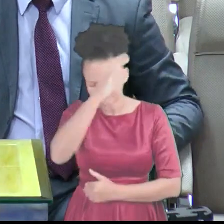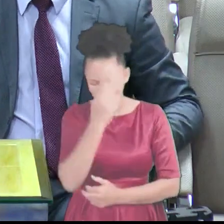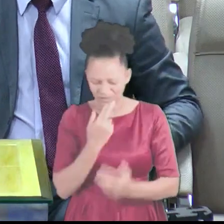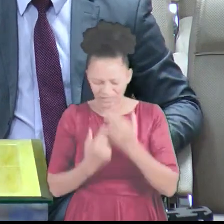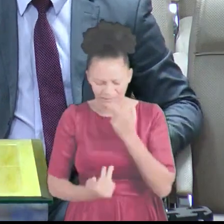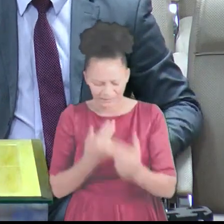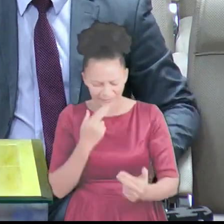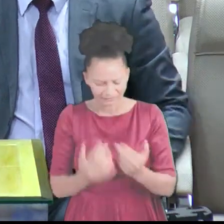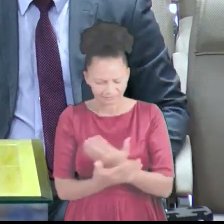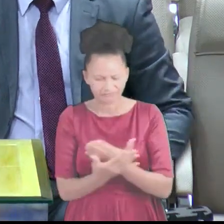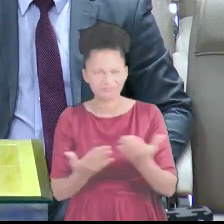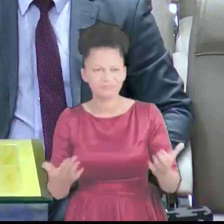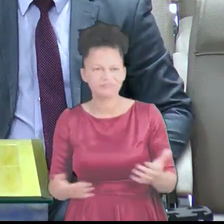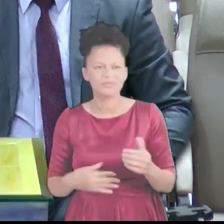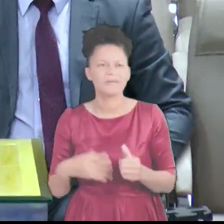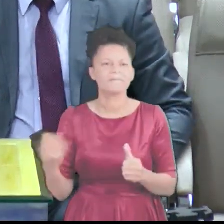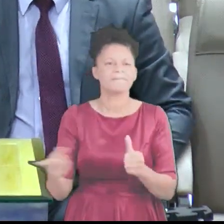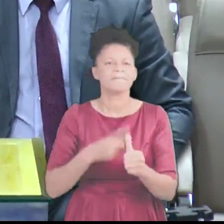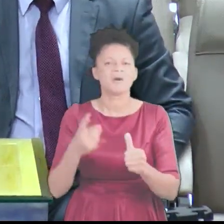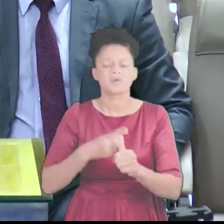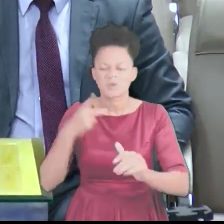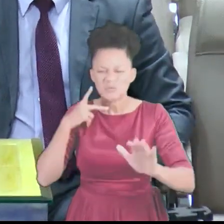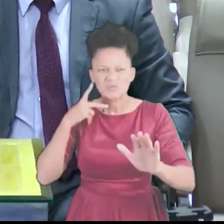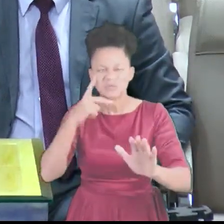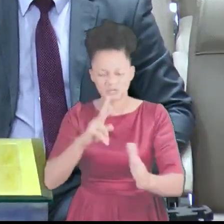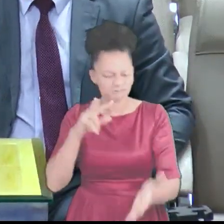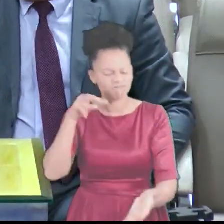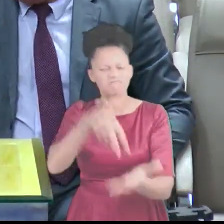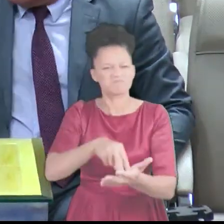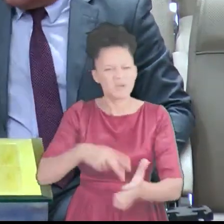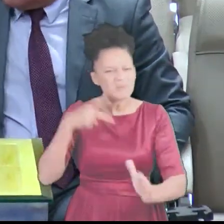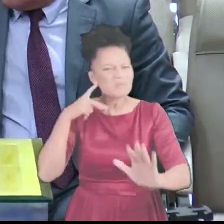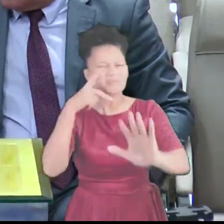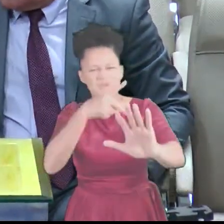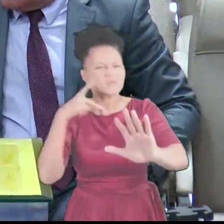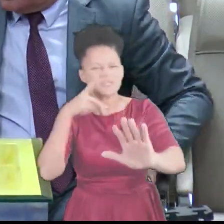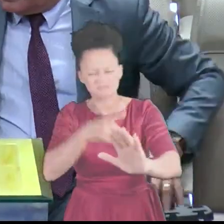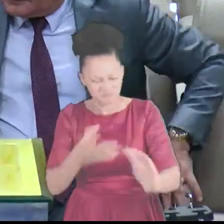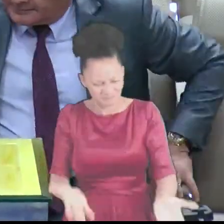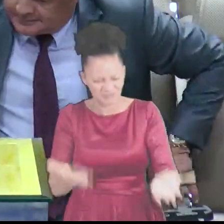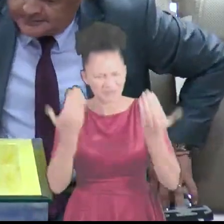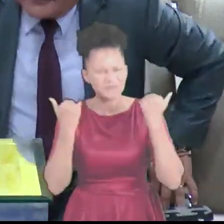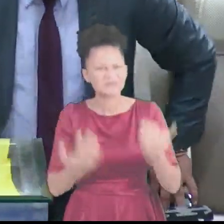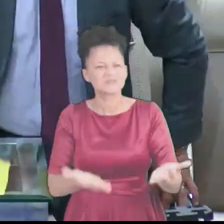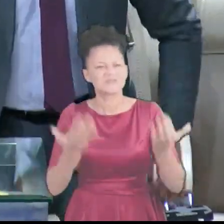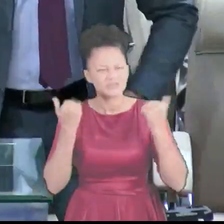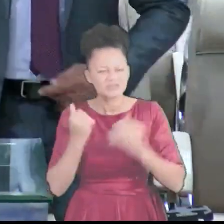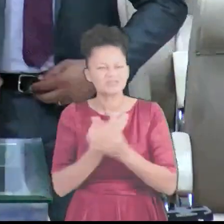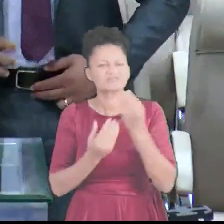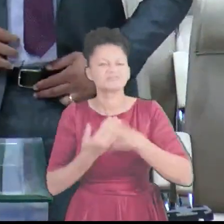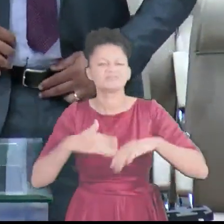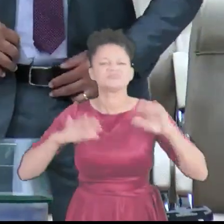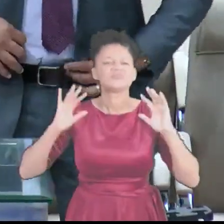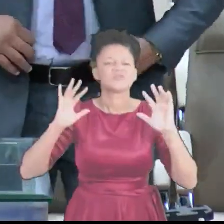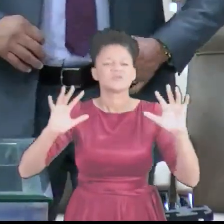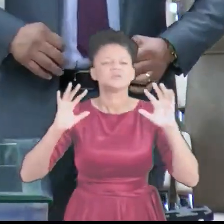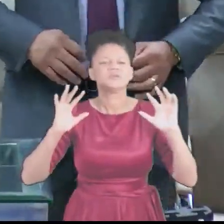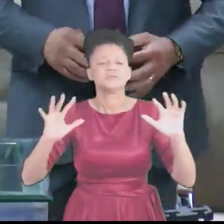Amanduraia, sé. Primeiro nós vamos profetizar. Fica de pé para a gente profetizar. Fica de pé. Com as mãos